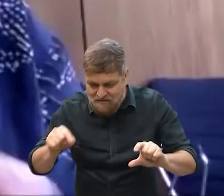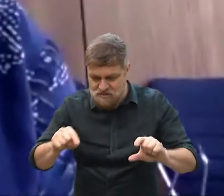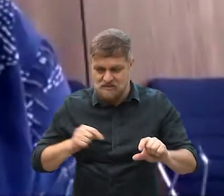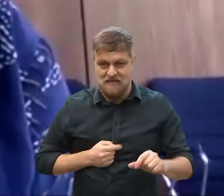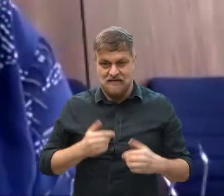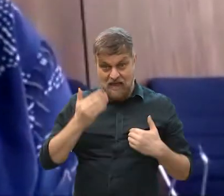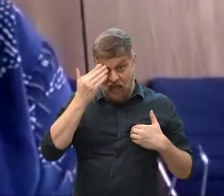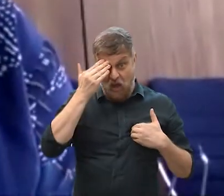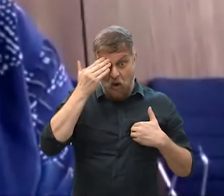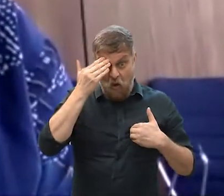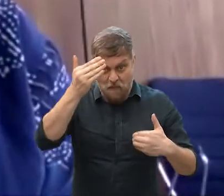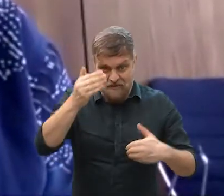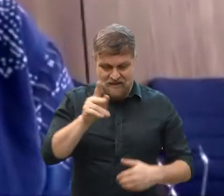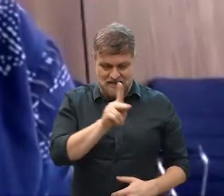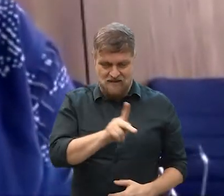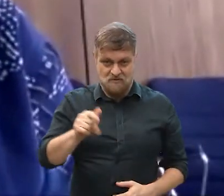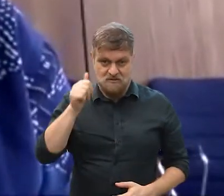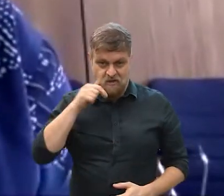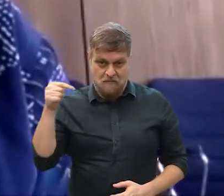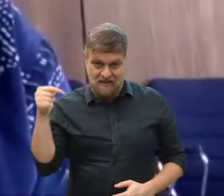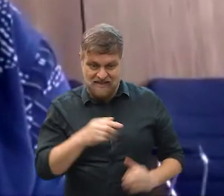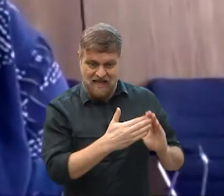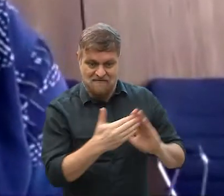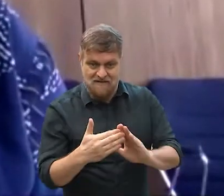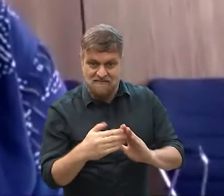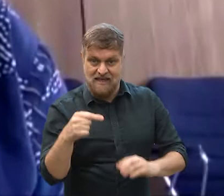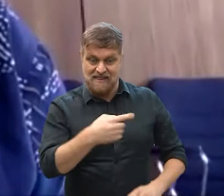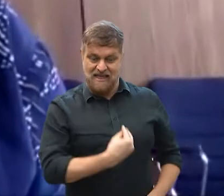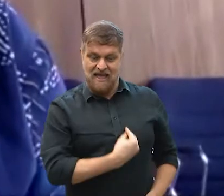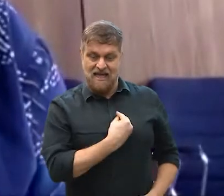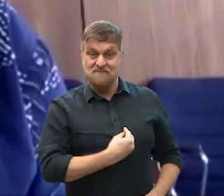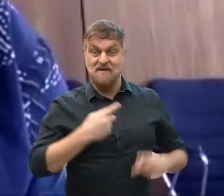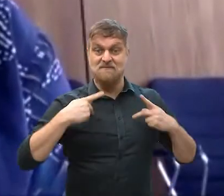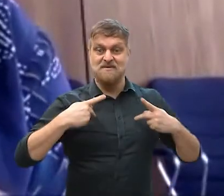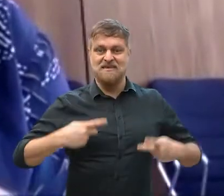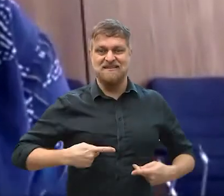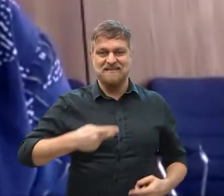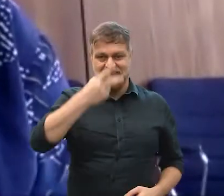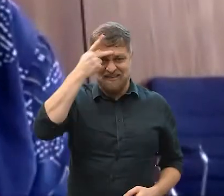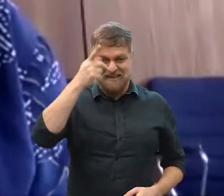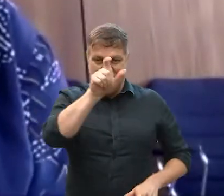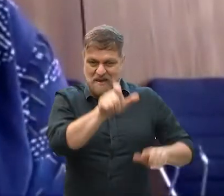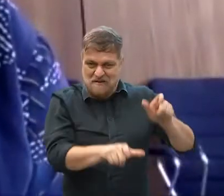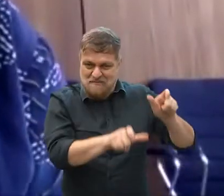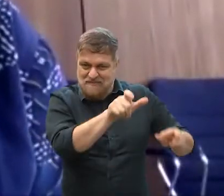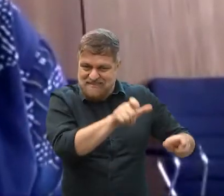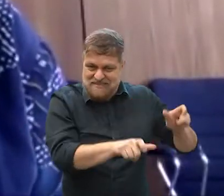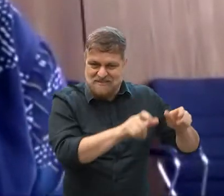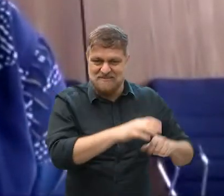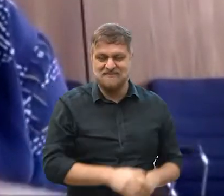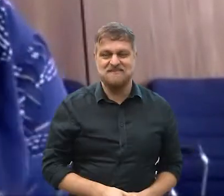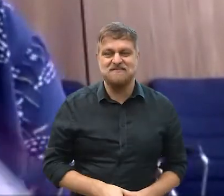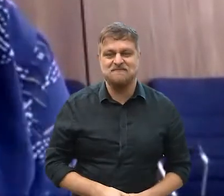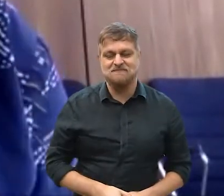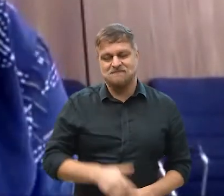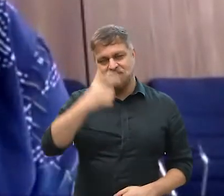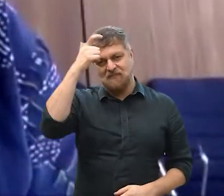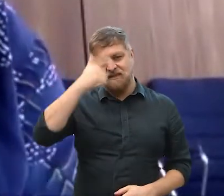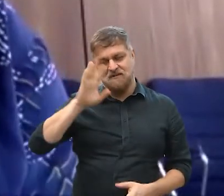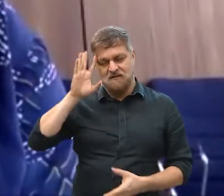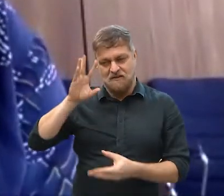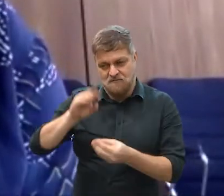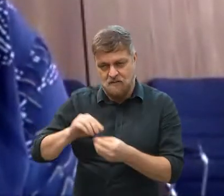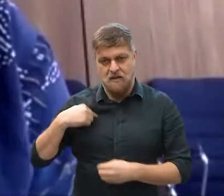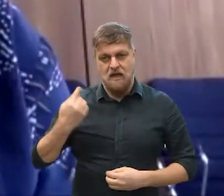Obrigada, professora, por compreender que na favela moram pessoas. E aí eu finalizo essa minha parte para falar aqui que a